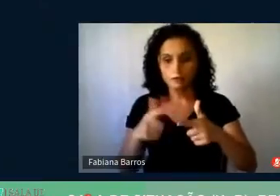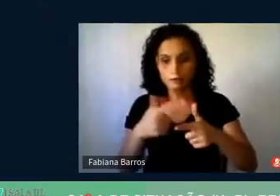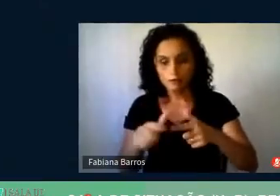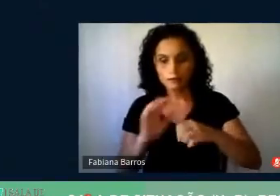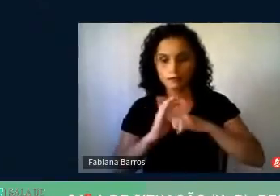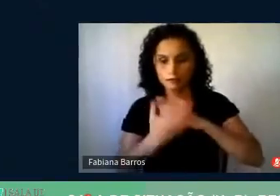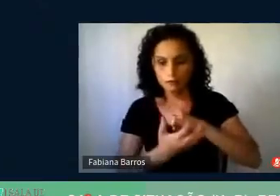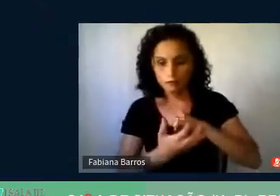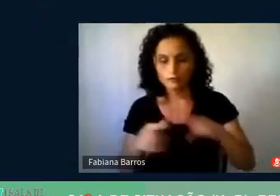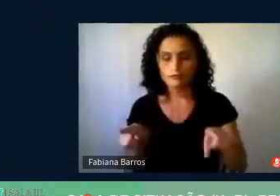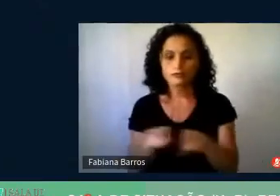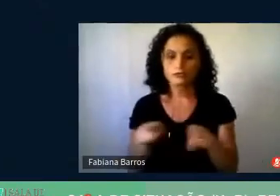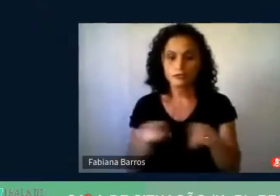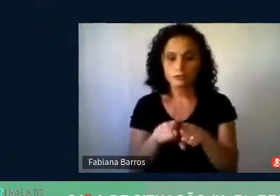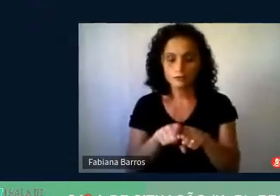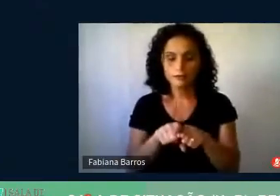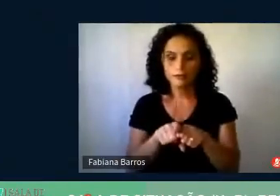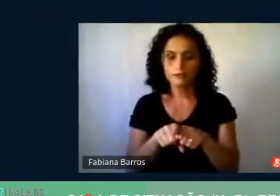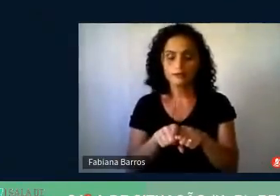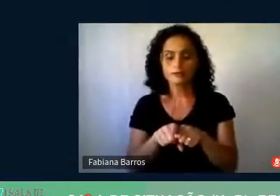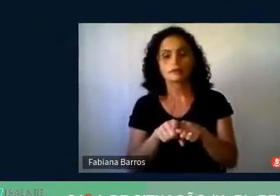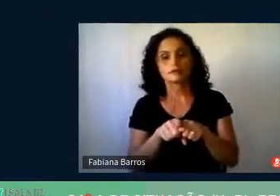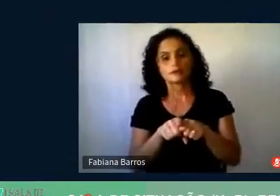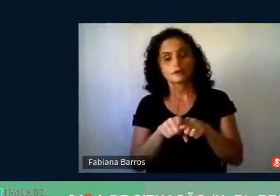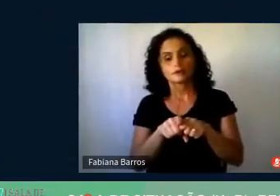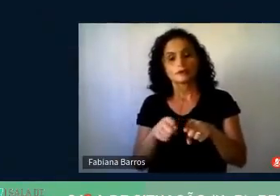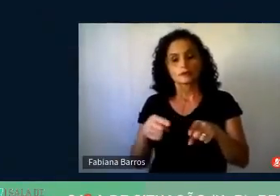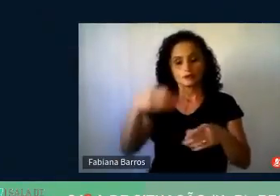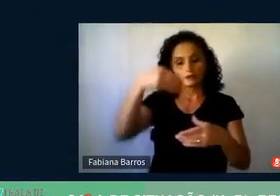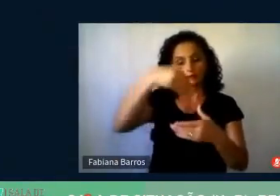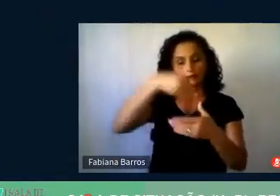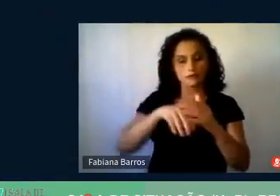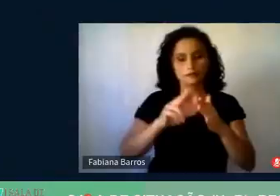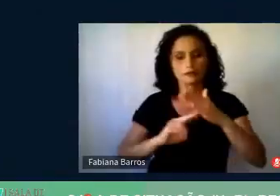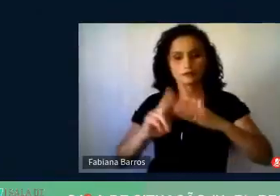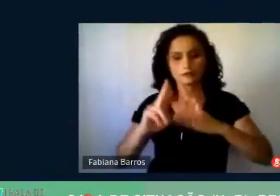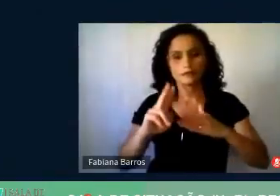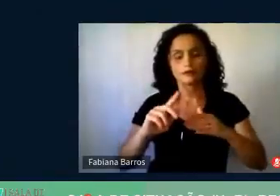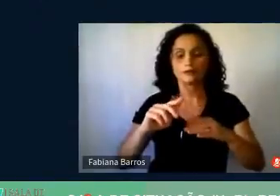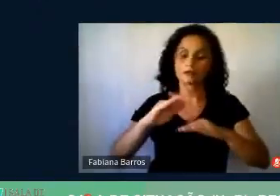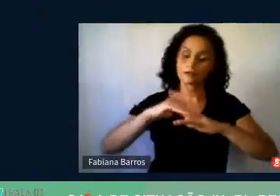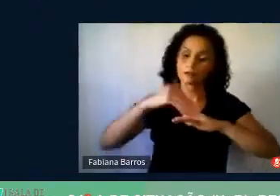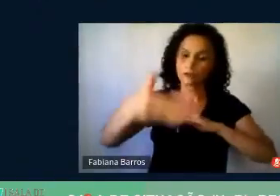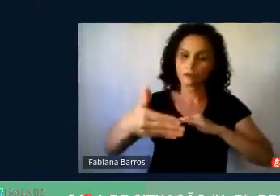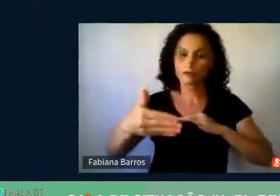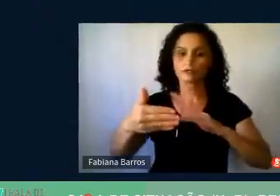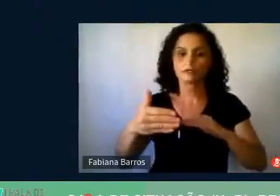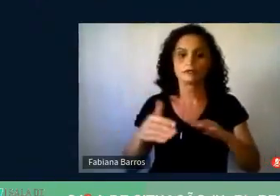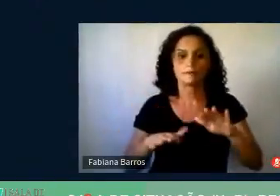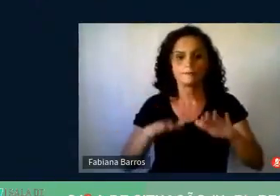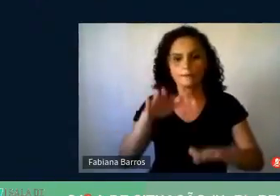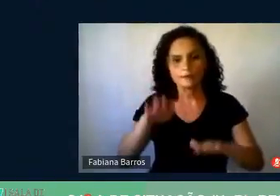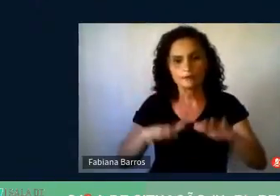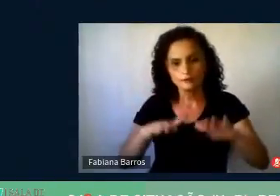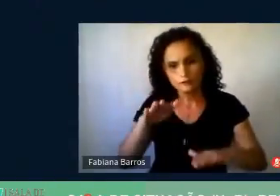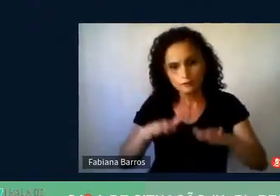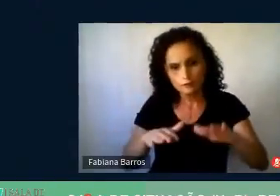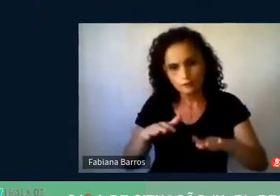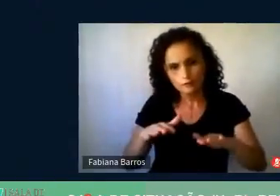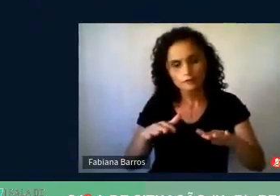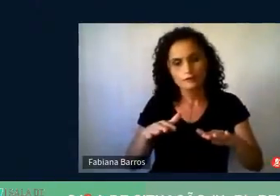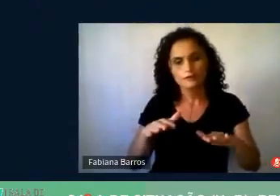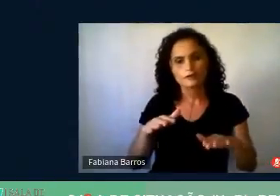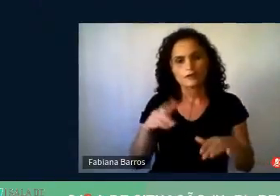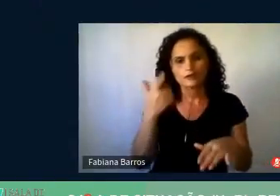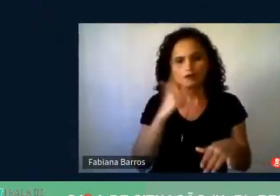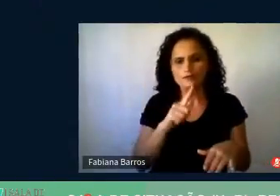na UNB, né? No caso da UBA, vocês viram o número de contatos, no caso do DF, 2.000 casos por dia, conseguir detectar esses casos